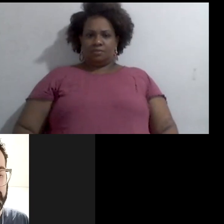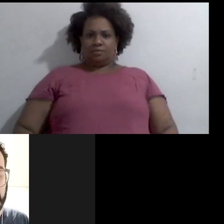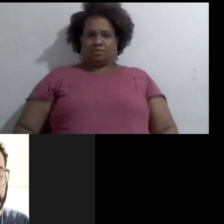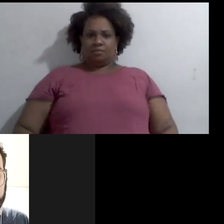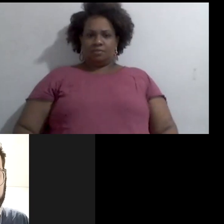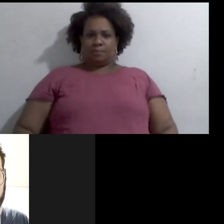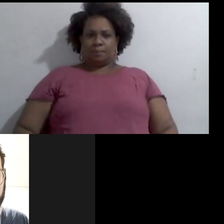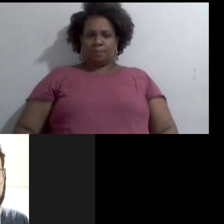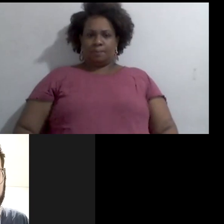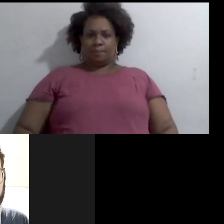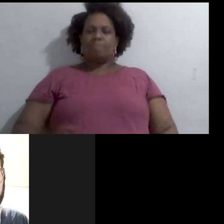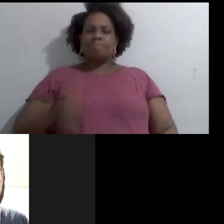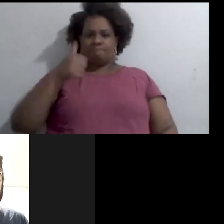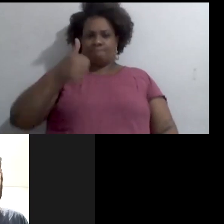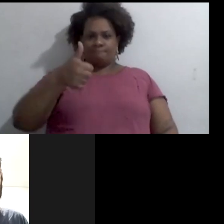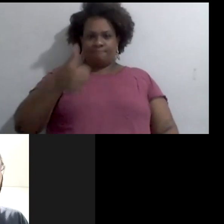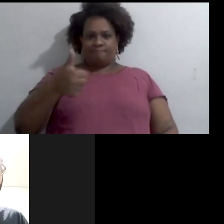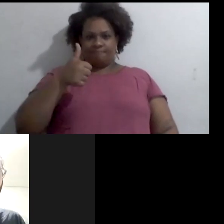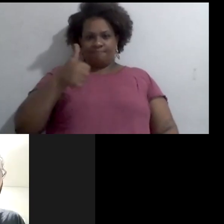Consegue aí me ouvir? Agora sim.